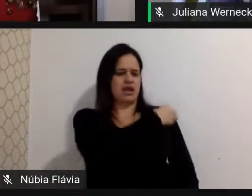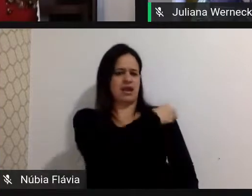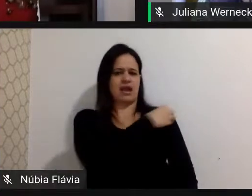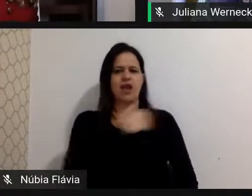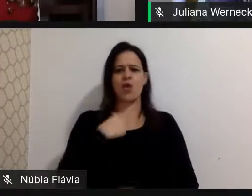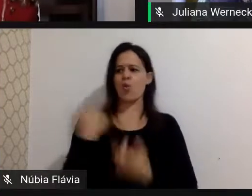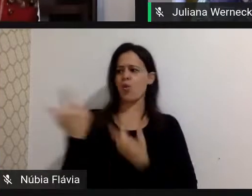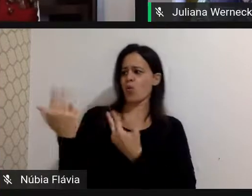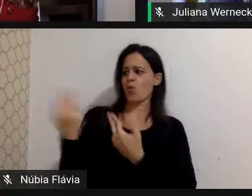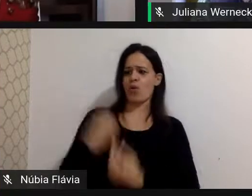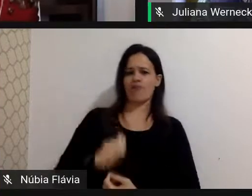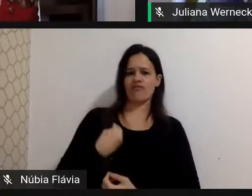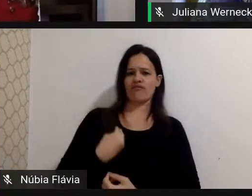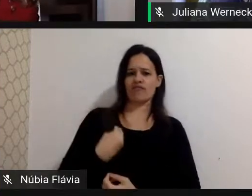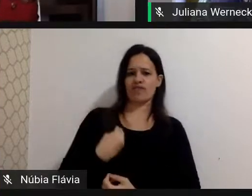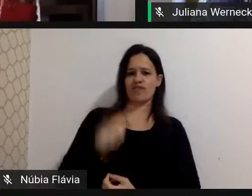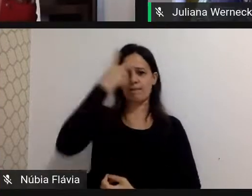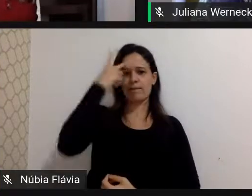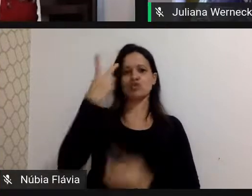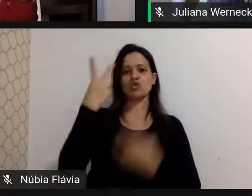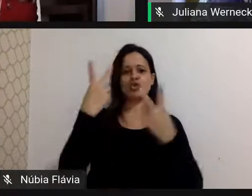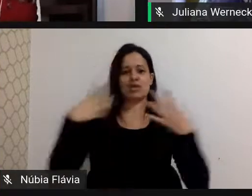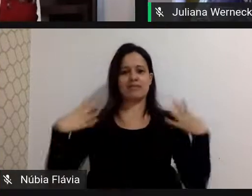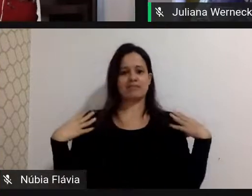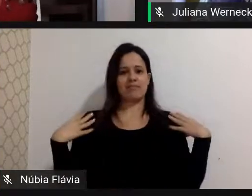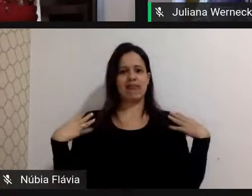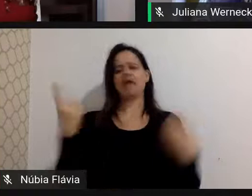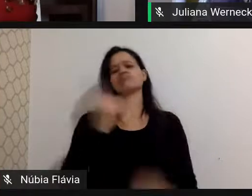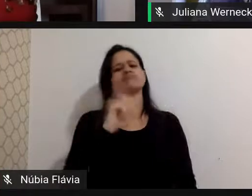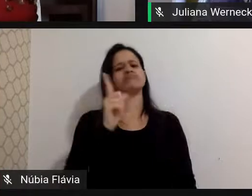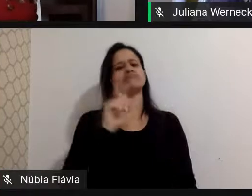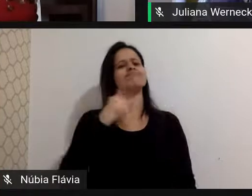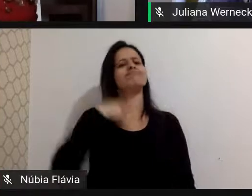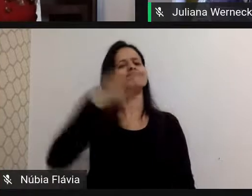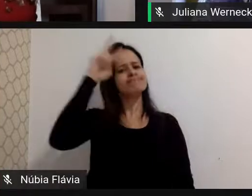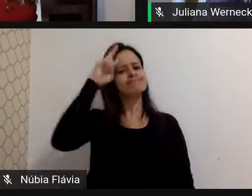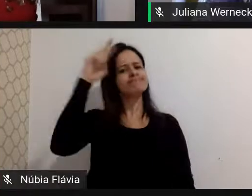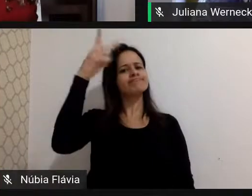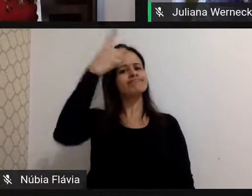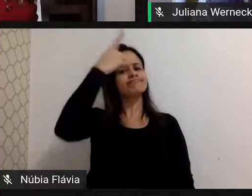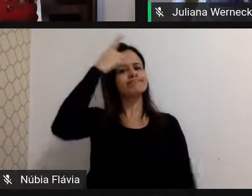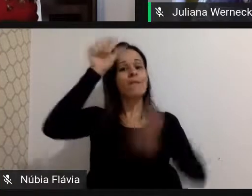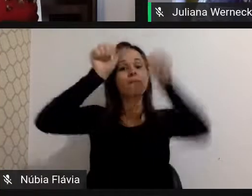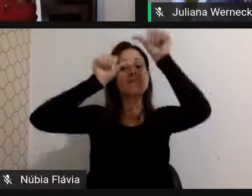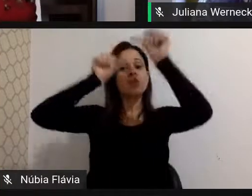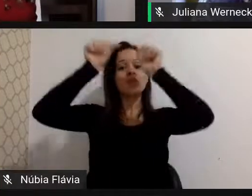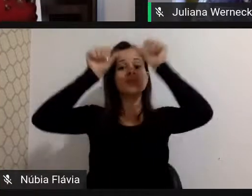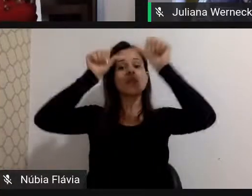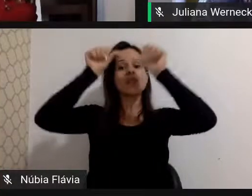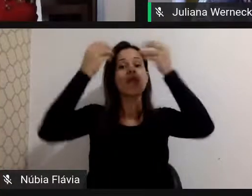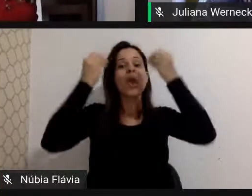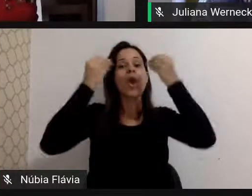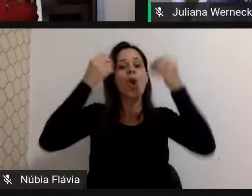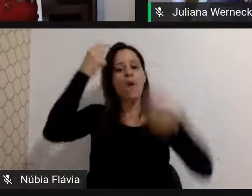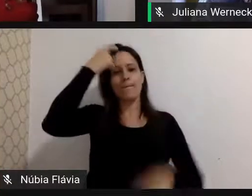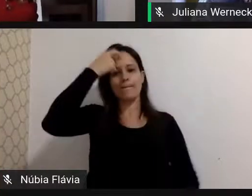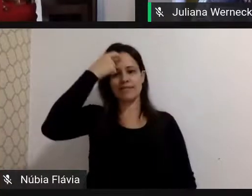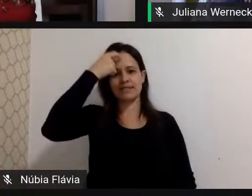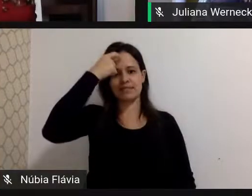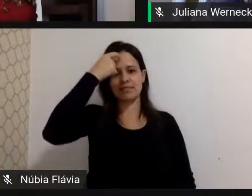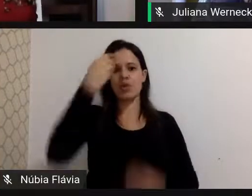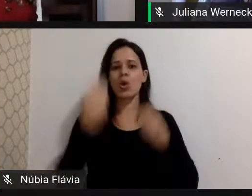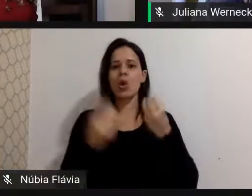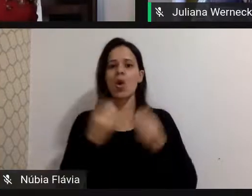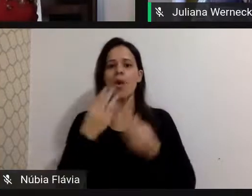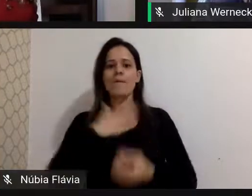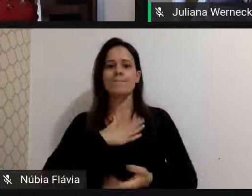braços, mas eu podia, se eu realmente quisesse, ter a melhor vida que eu pudesse ter dentro da minha realidade, dentro